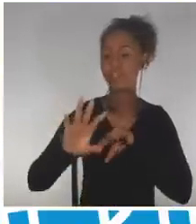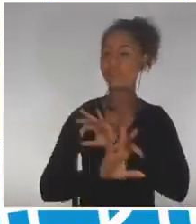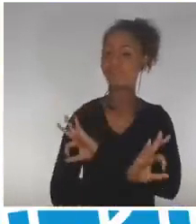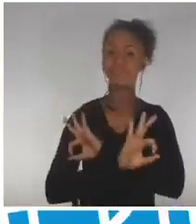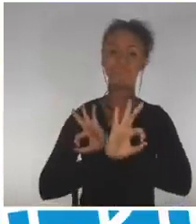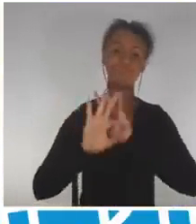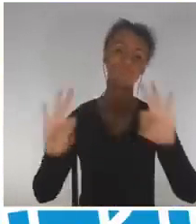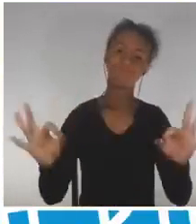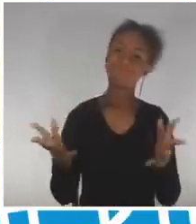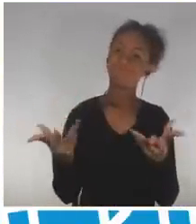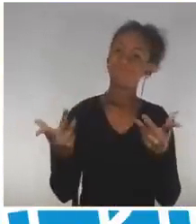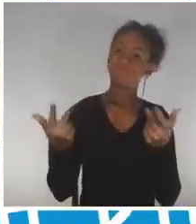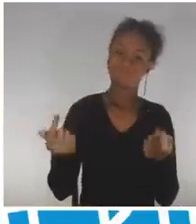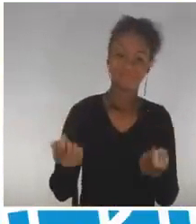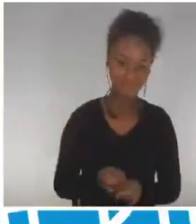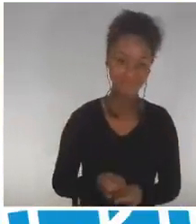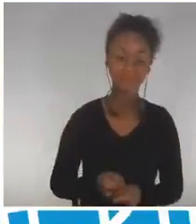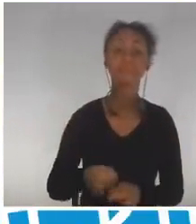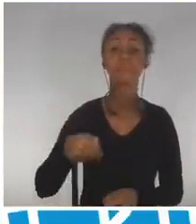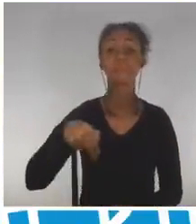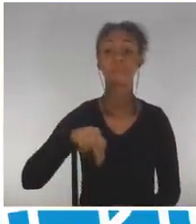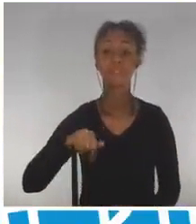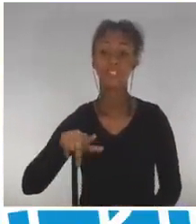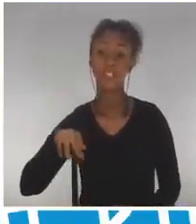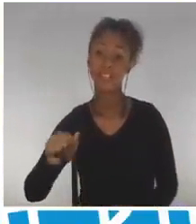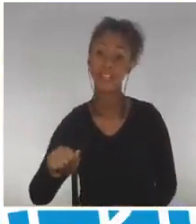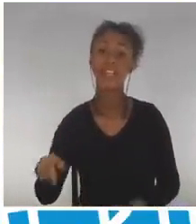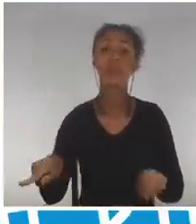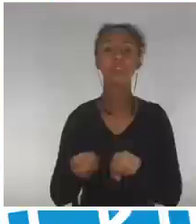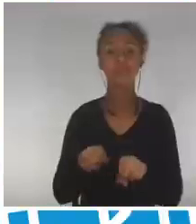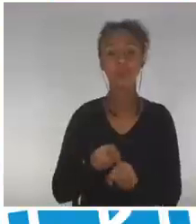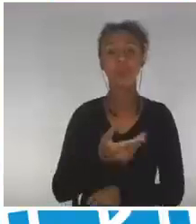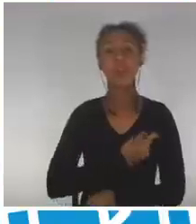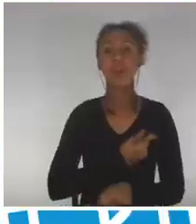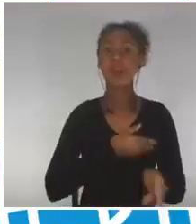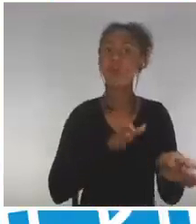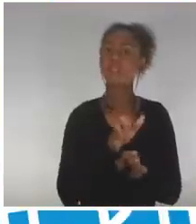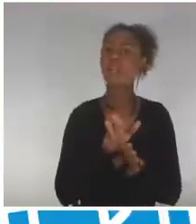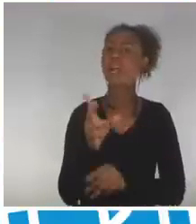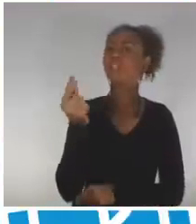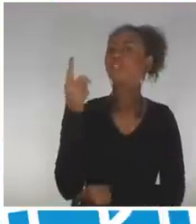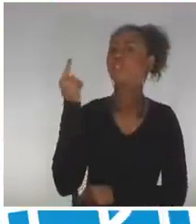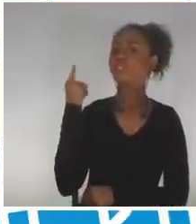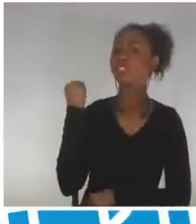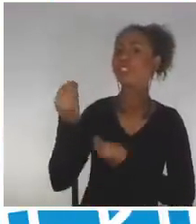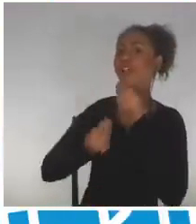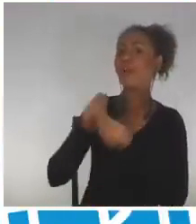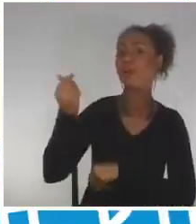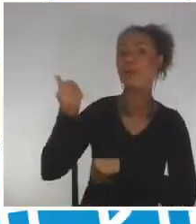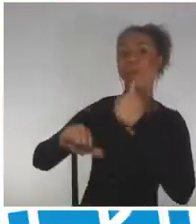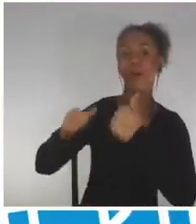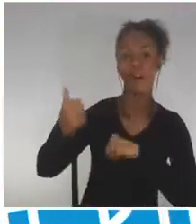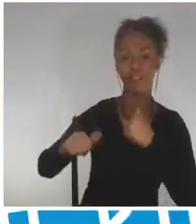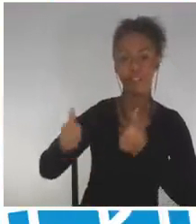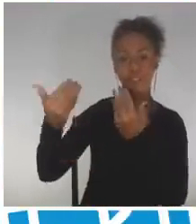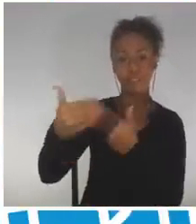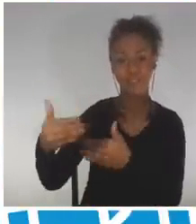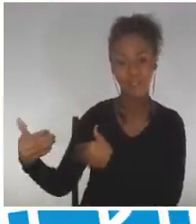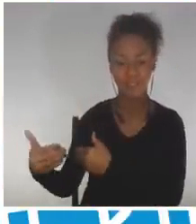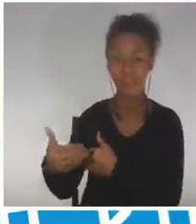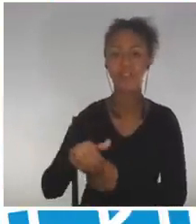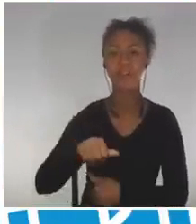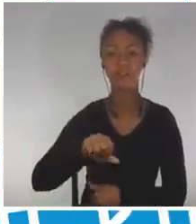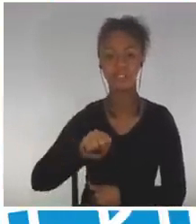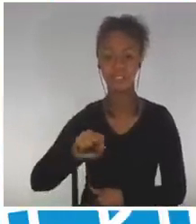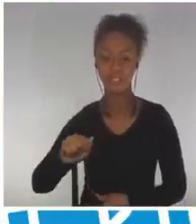extraordinária, iluminada. A Nilma, nossa colega também conselheira, companheira antiga das avaliações, de décadas de realização de SAEB.